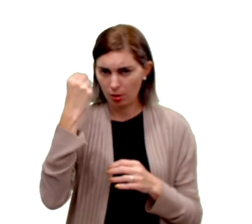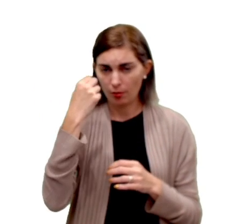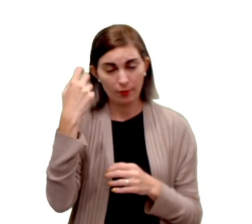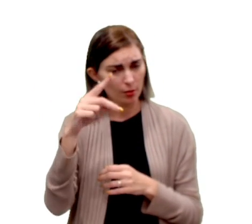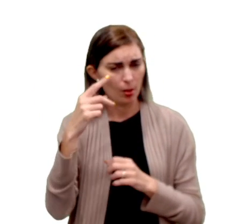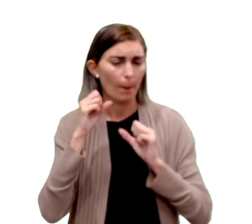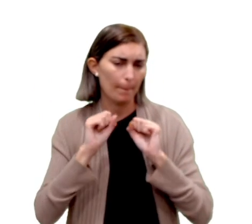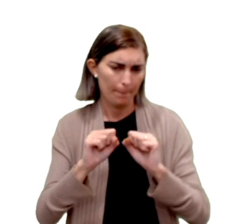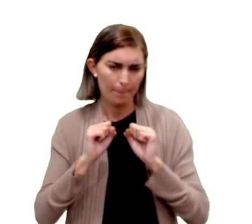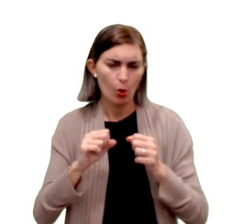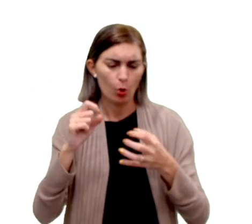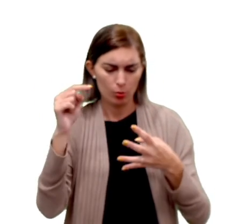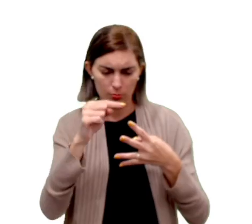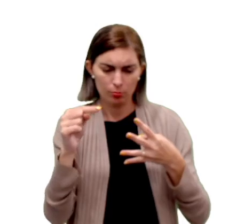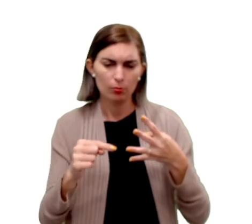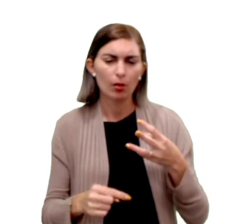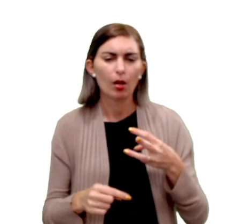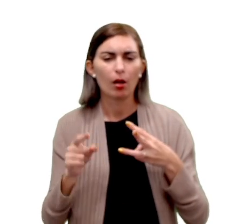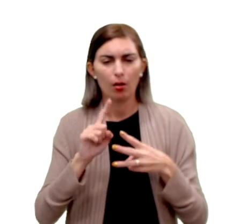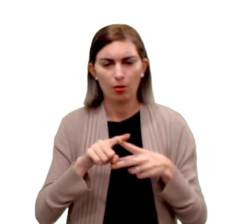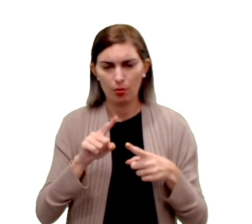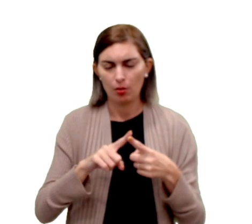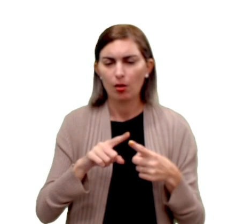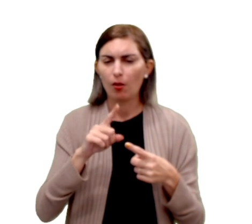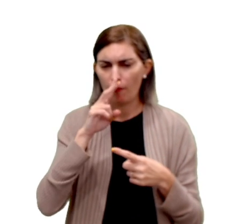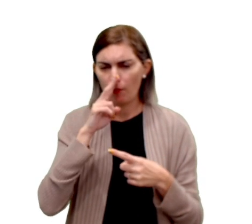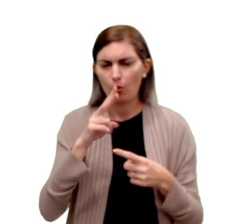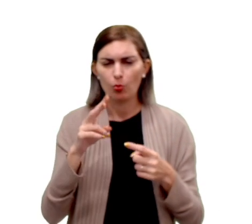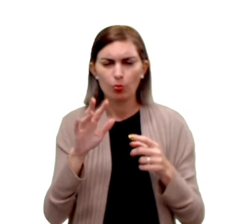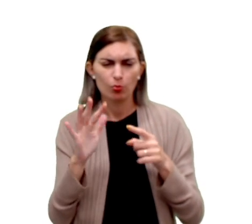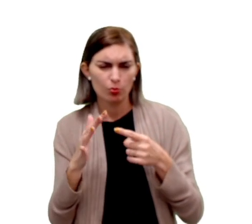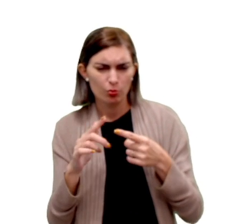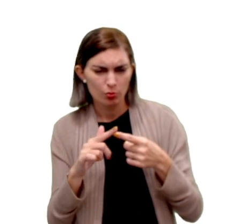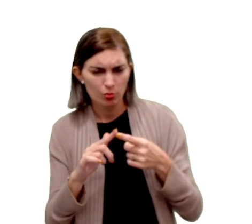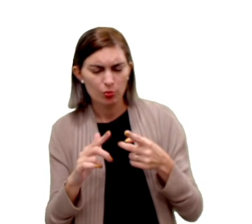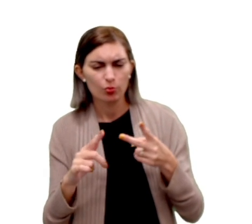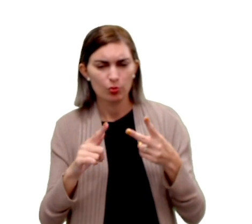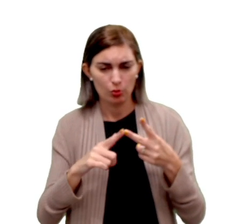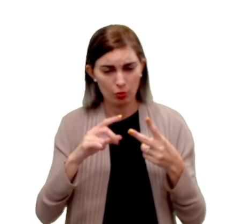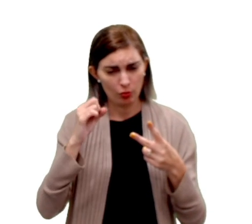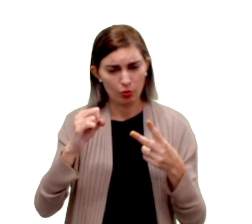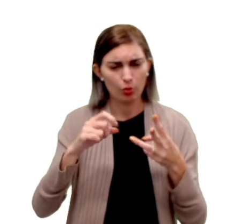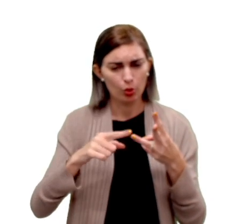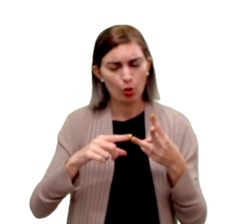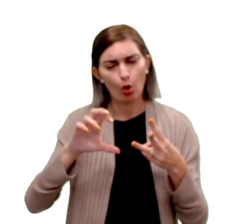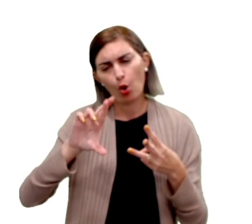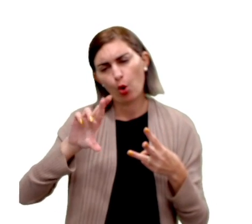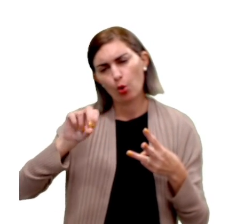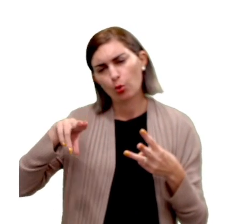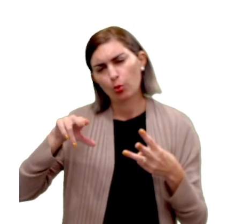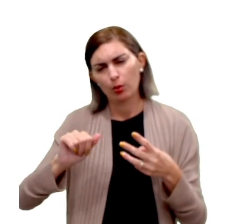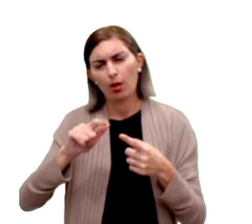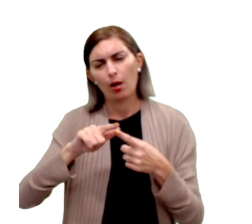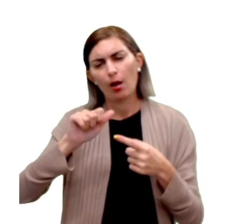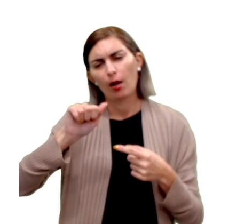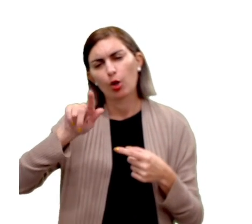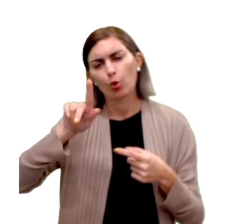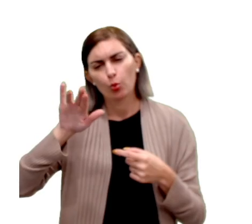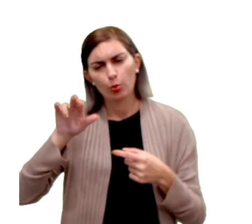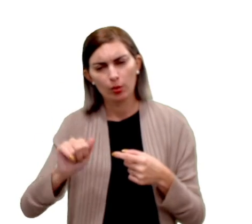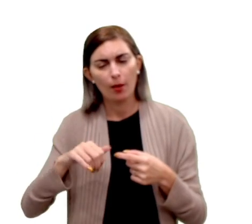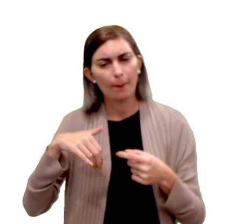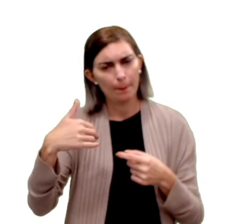pode classificá-las em aguda, subaguda e crônica. A intoxicação aguda é aquela que decorre, né, de